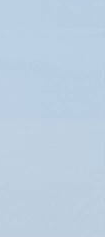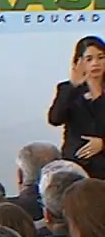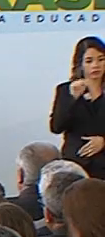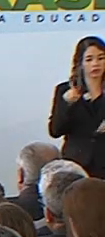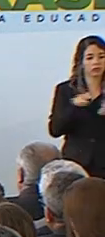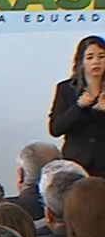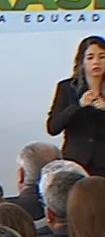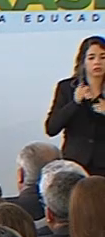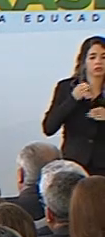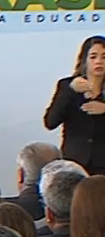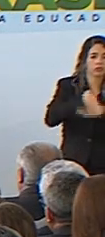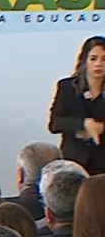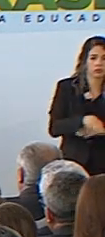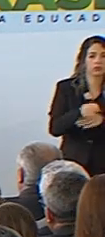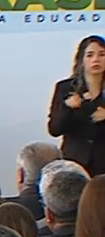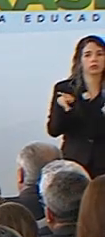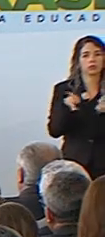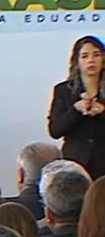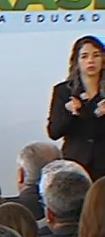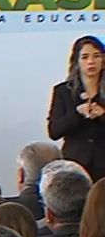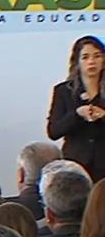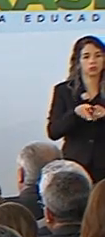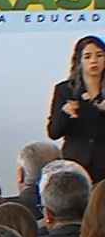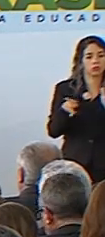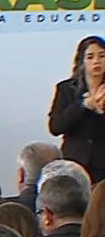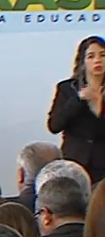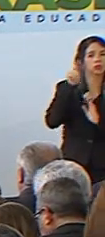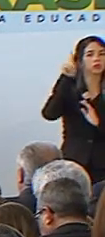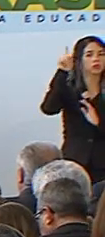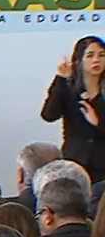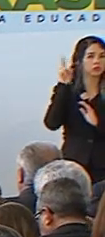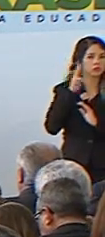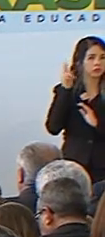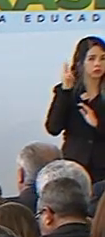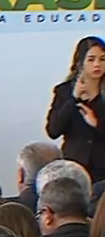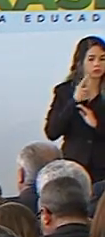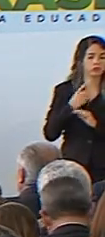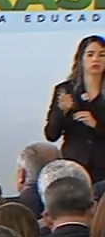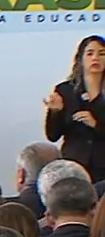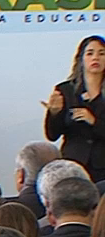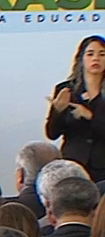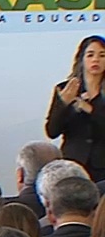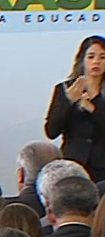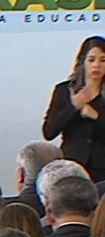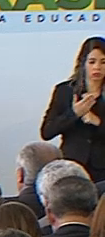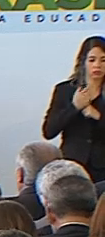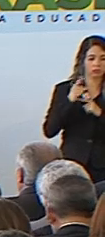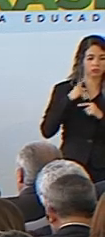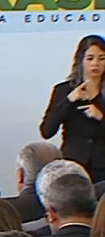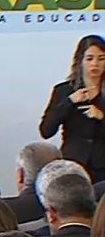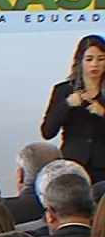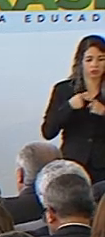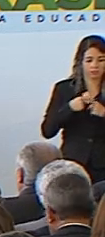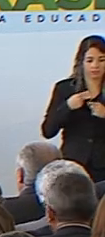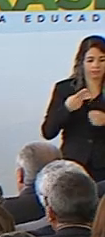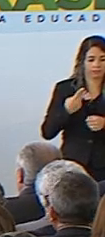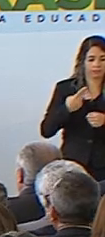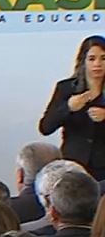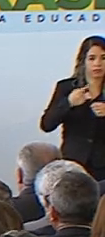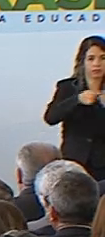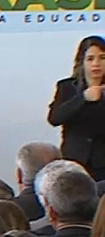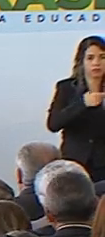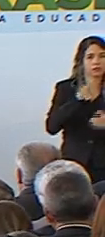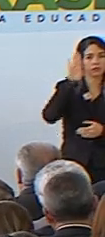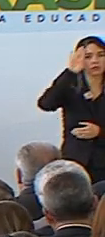participação decisiva do governador Rolemberg como unidade da Federação Pioneira nesse processo nós